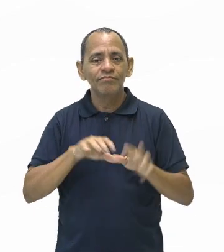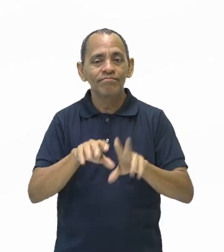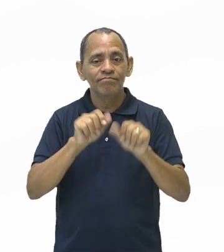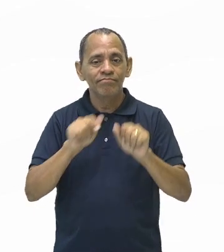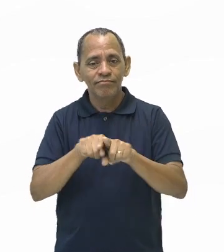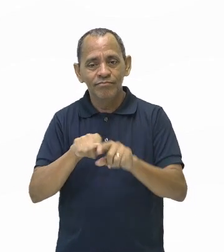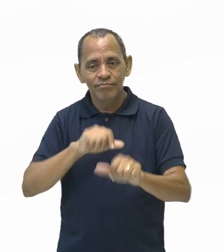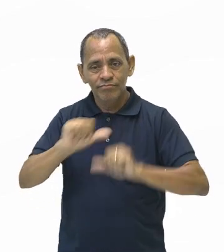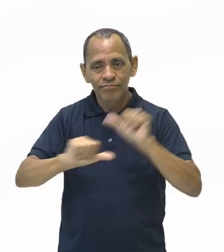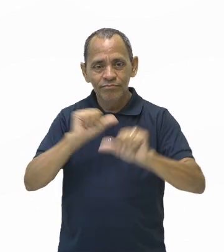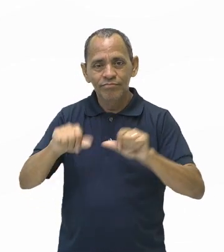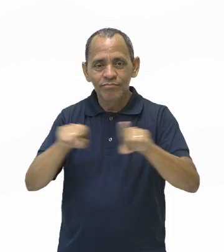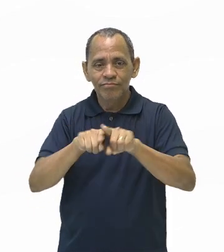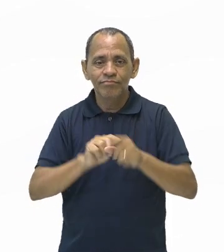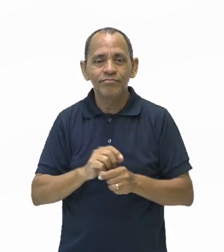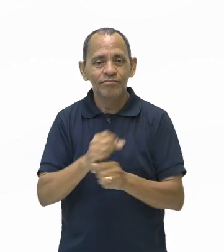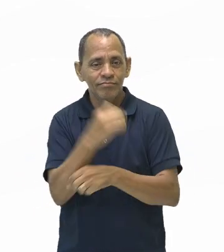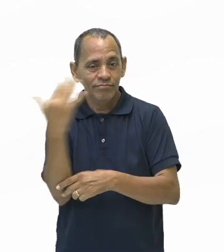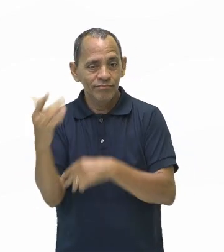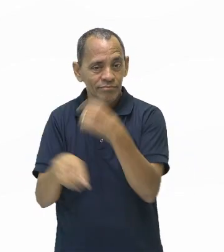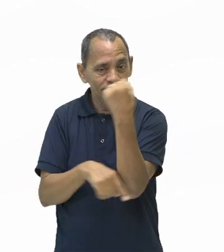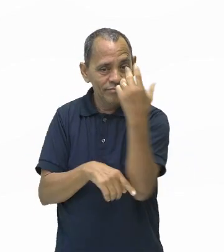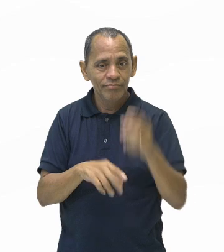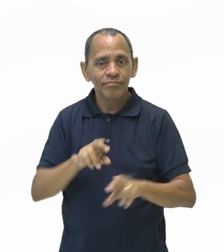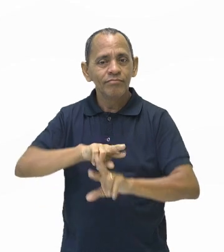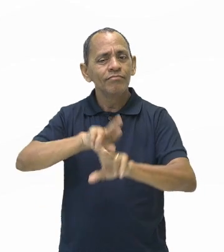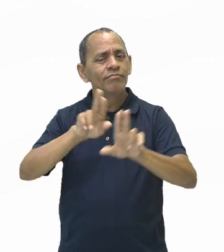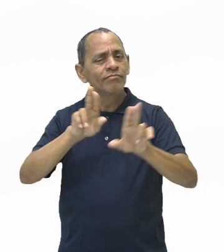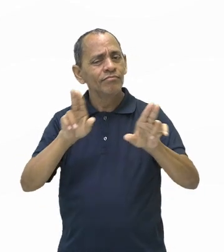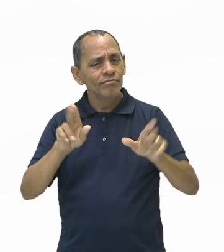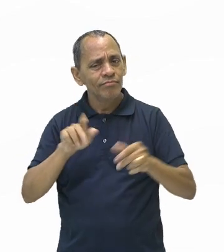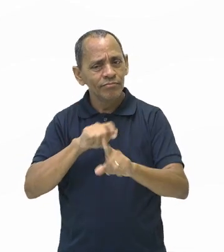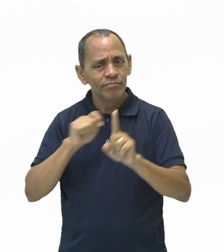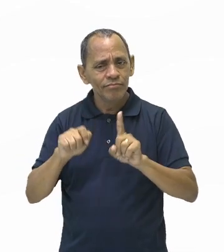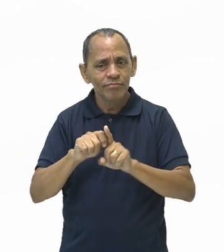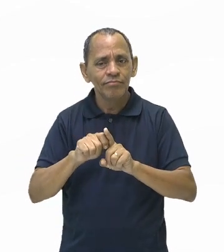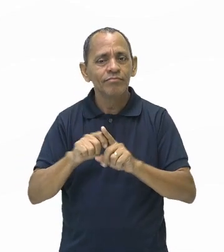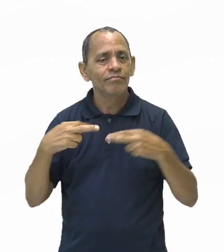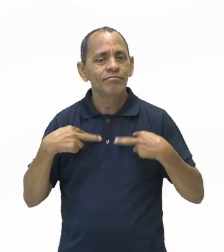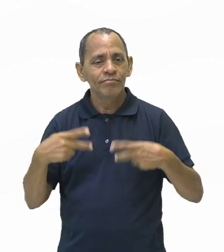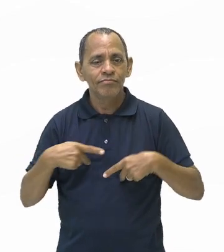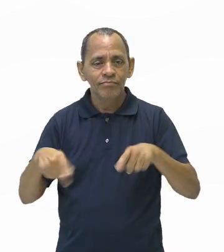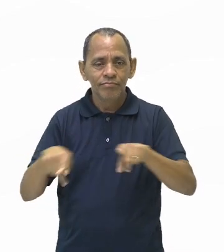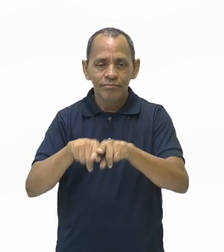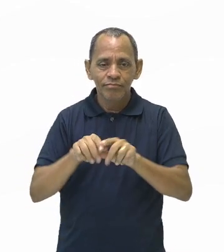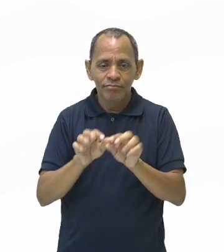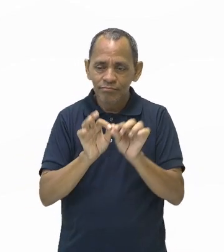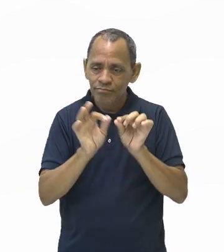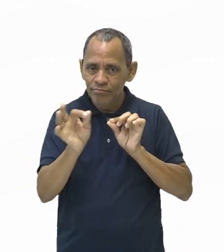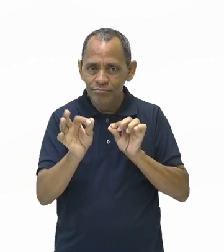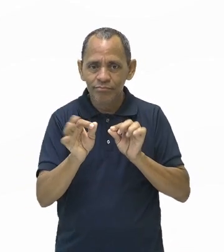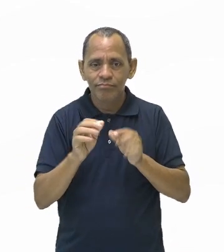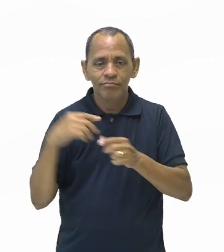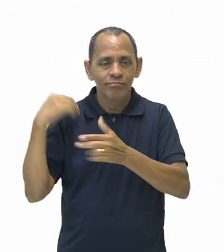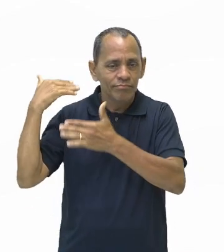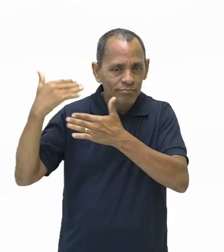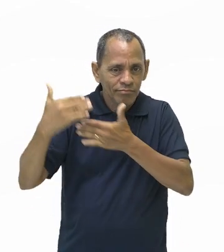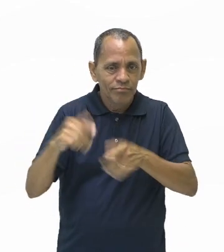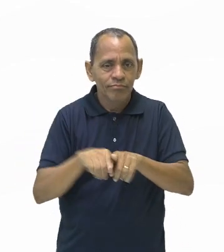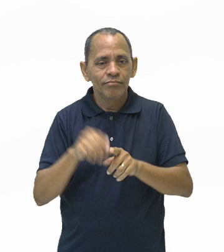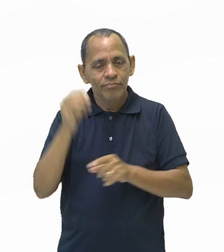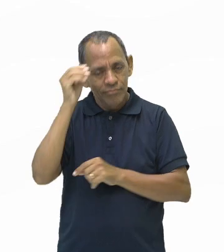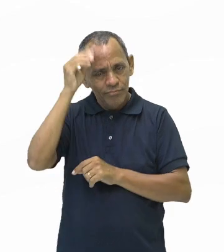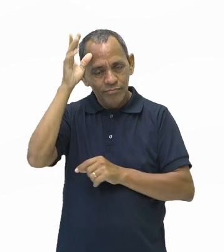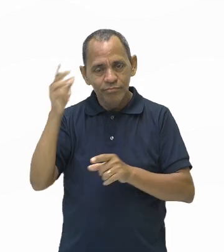apropriação e transformação da natureza pelas diferentes sociedades humanas ao longo do tempo. Compreensão